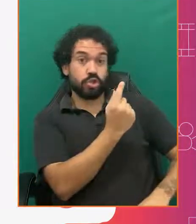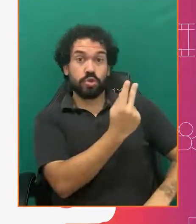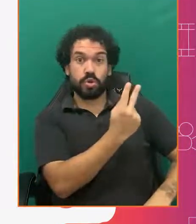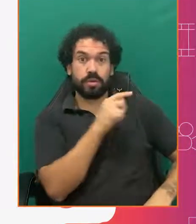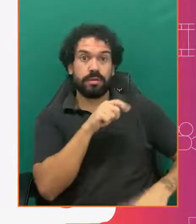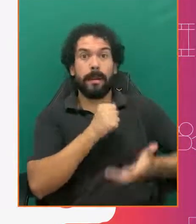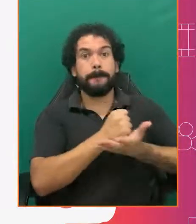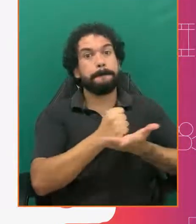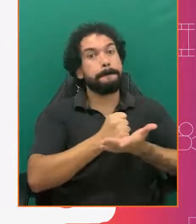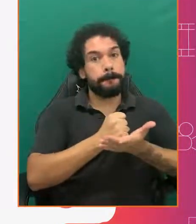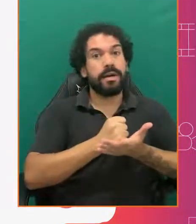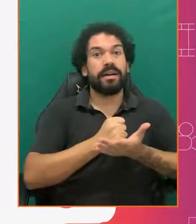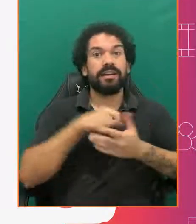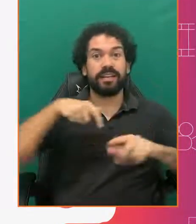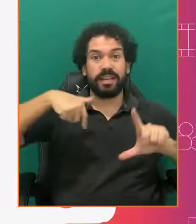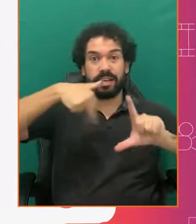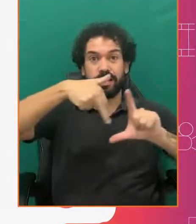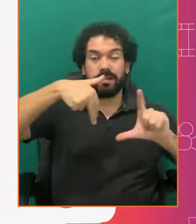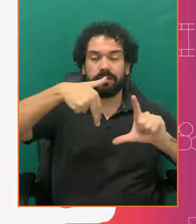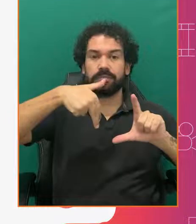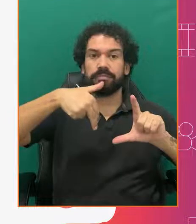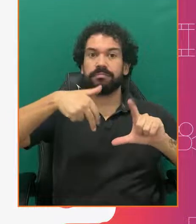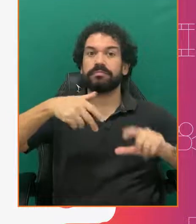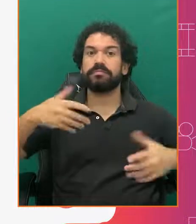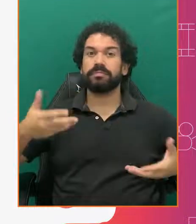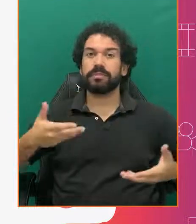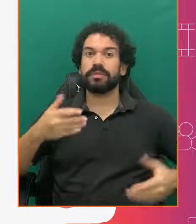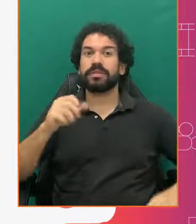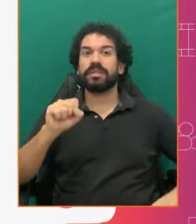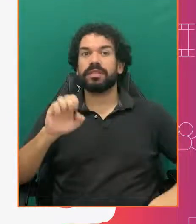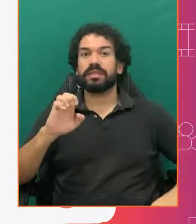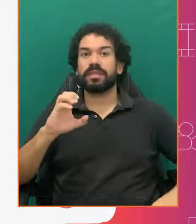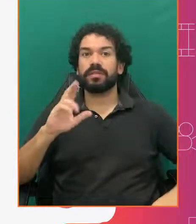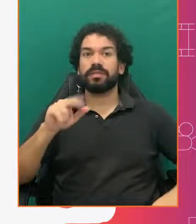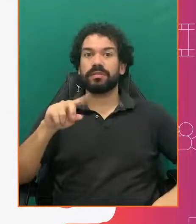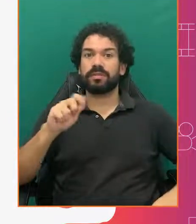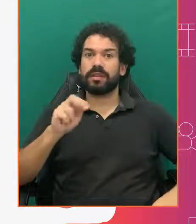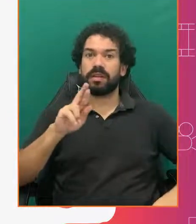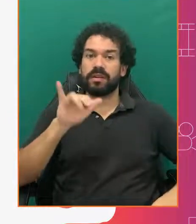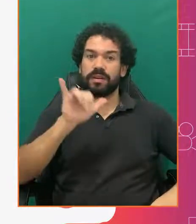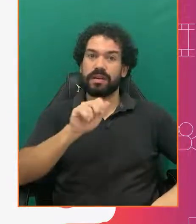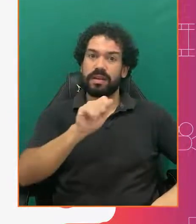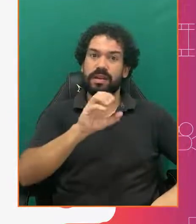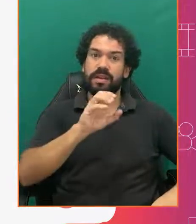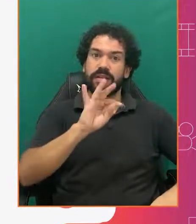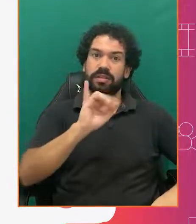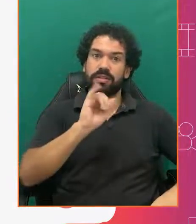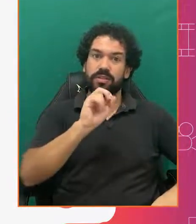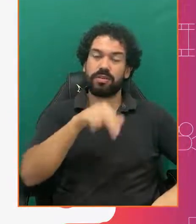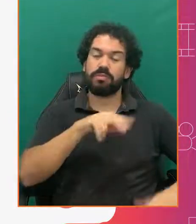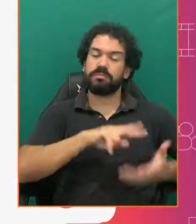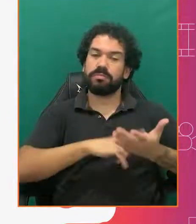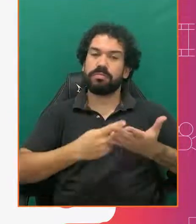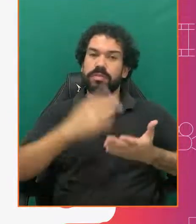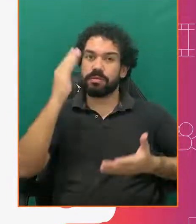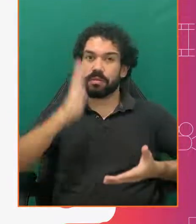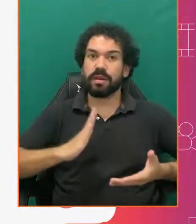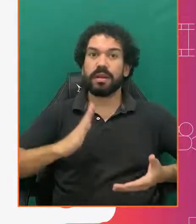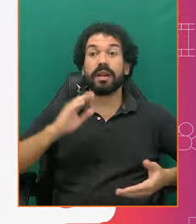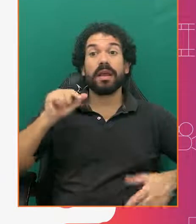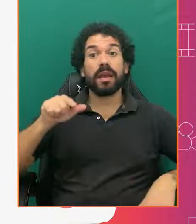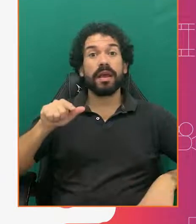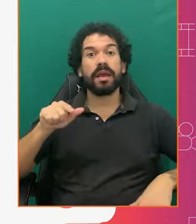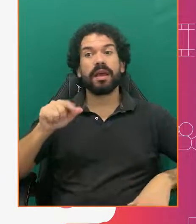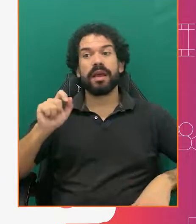princípios fundamentais da animação, conhecido como Secondary Action, que aqui no Brasil nós conhecemos como o